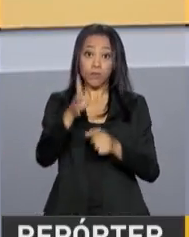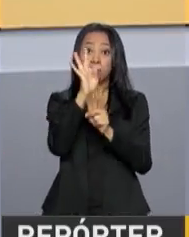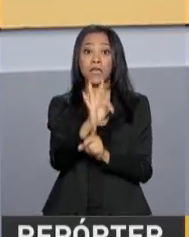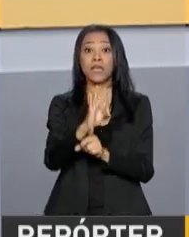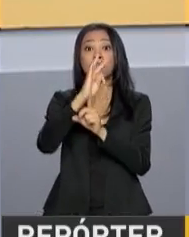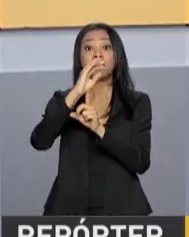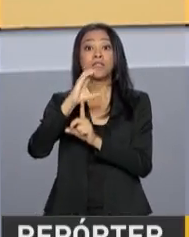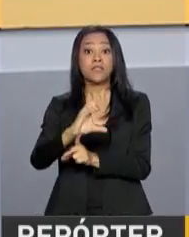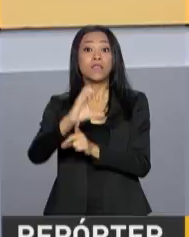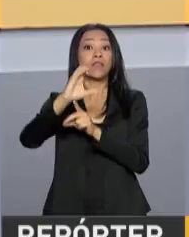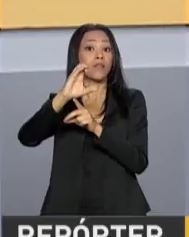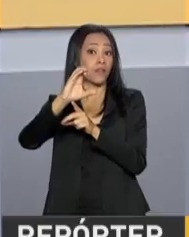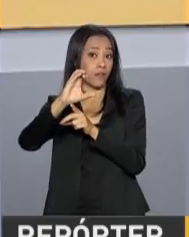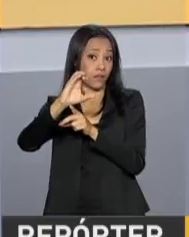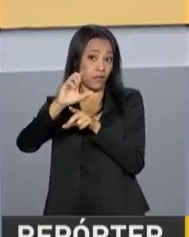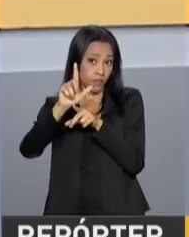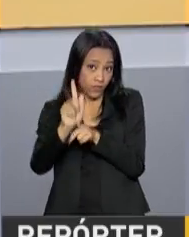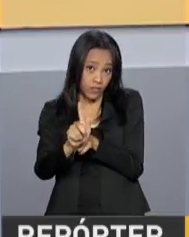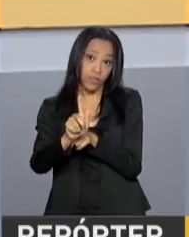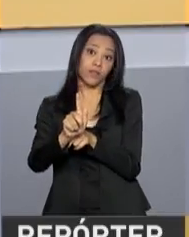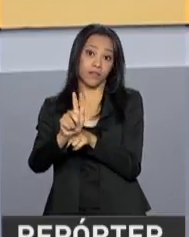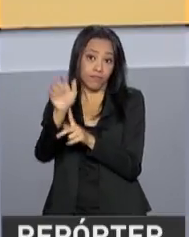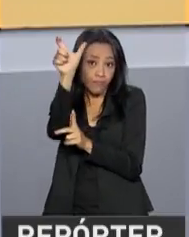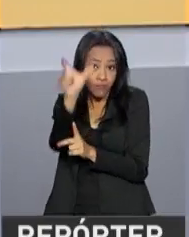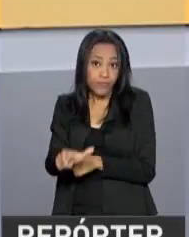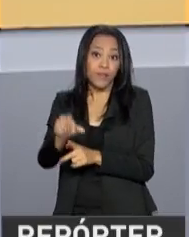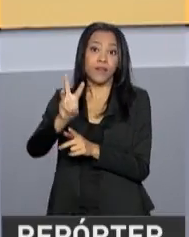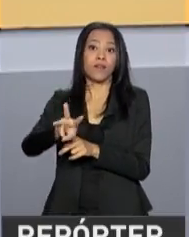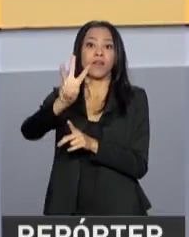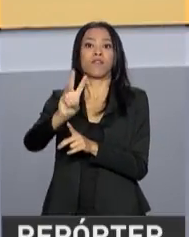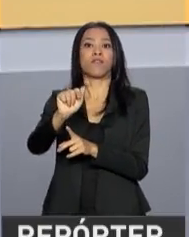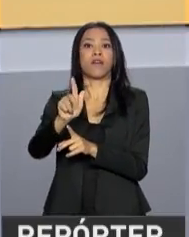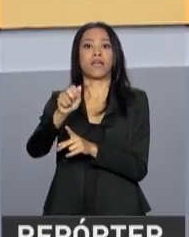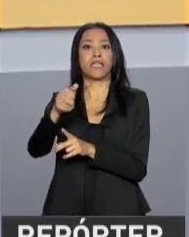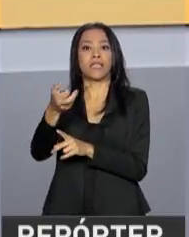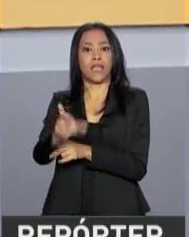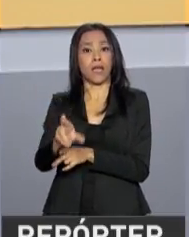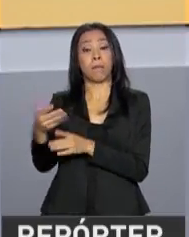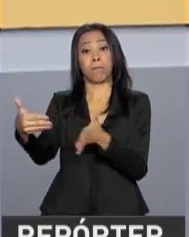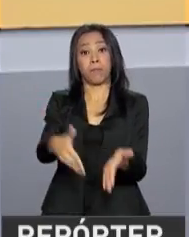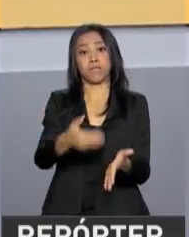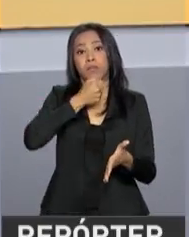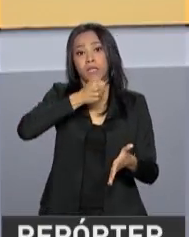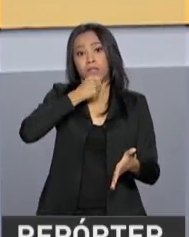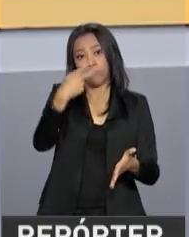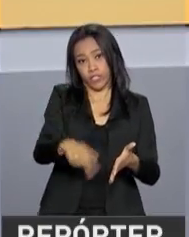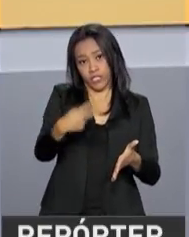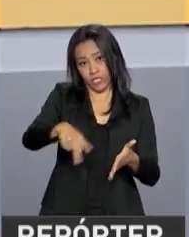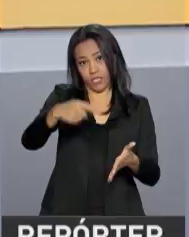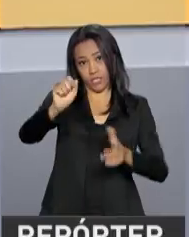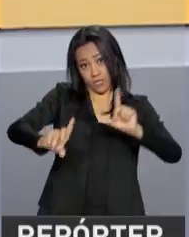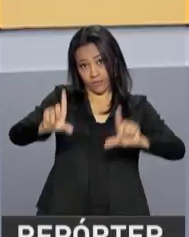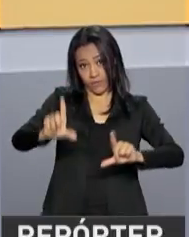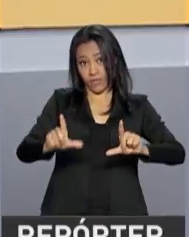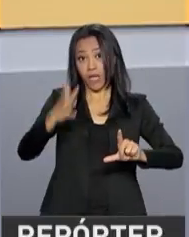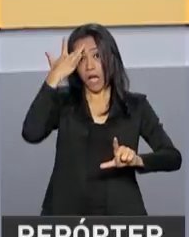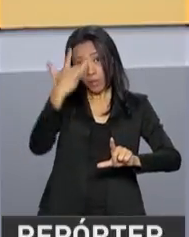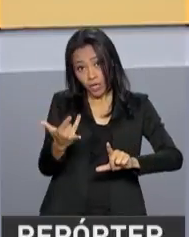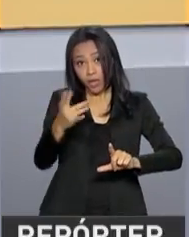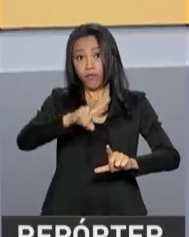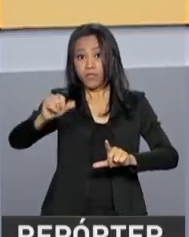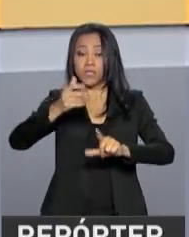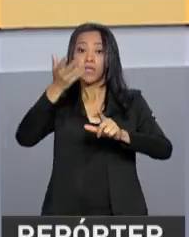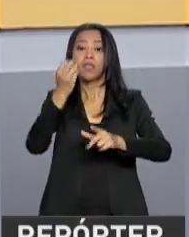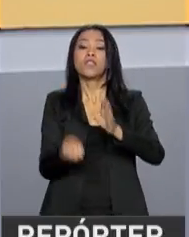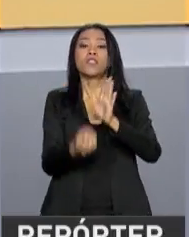controladoria geral da união wagner rosário participou aqui na nbr do programa por dentro do governo amanhã será